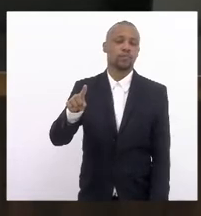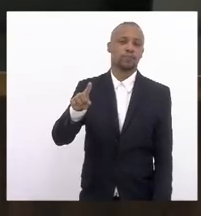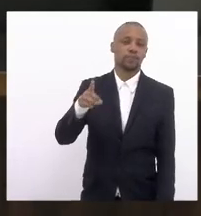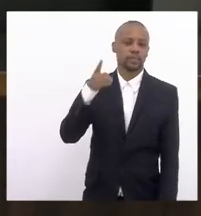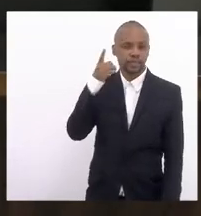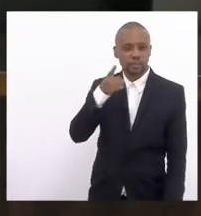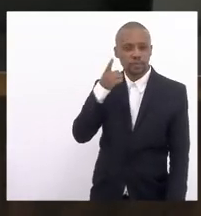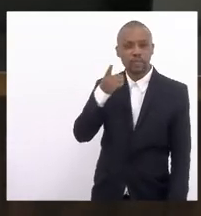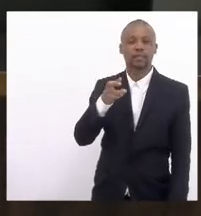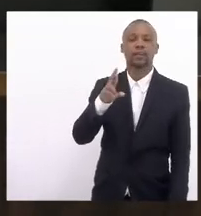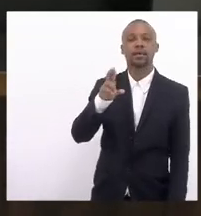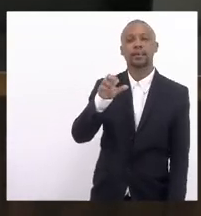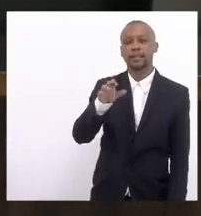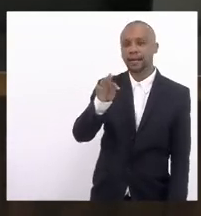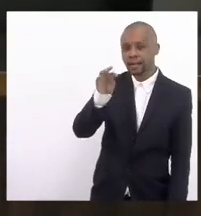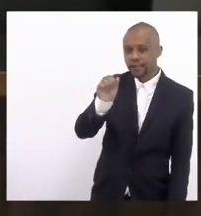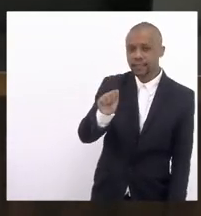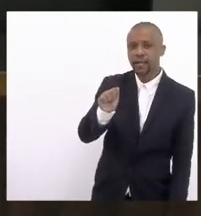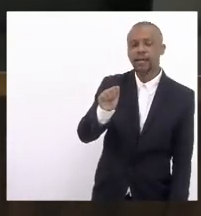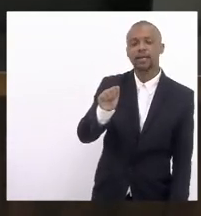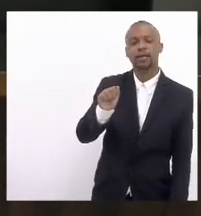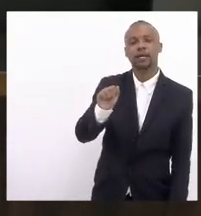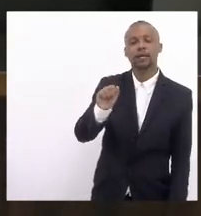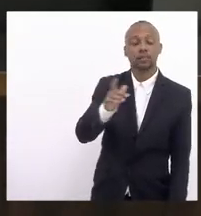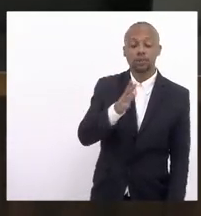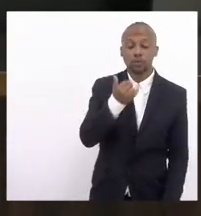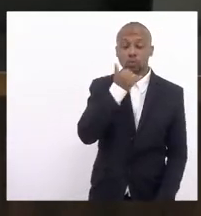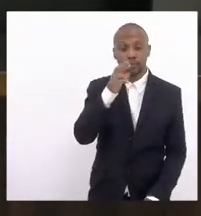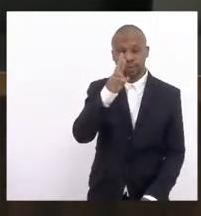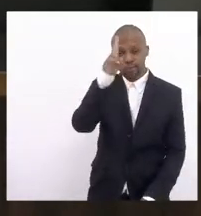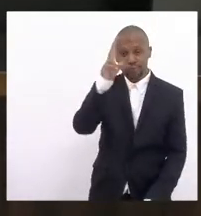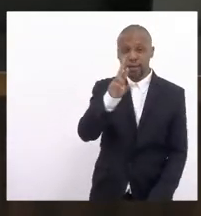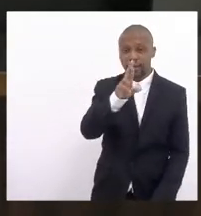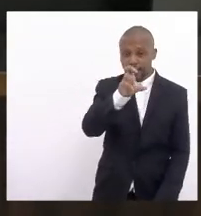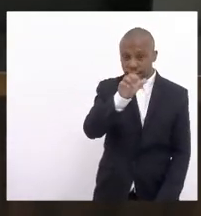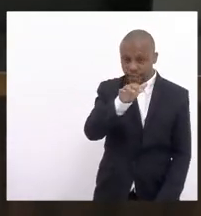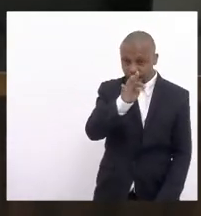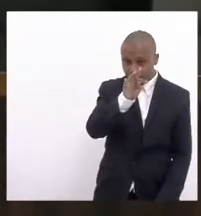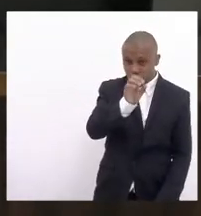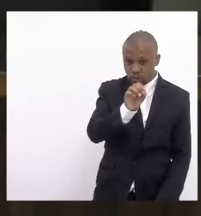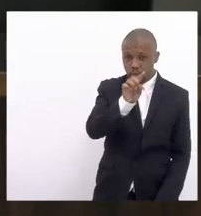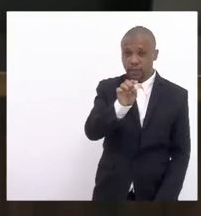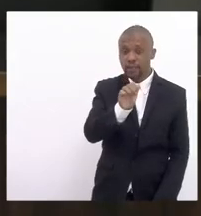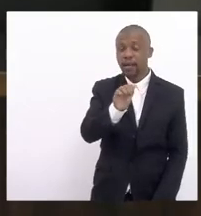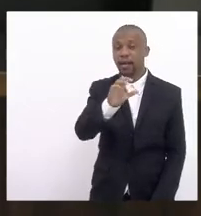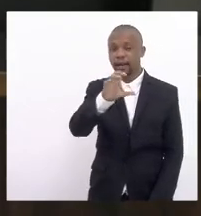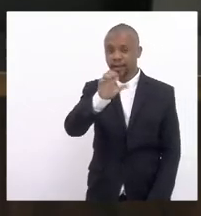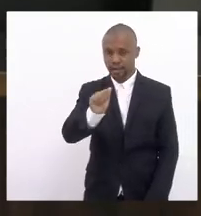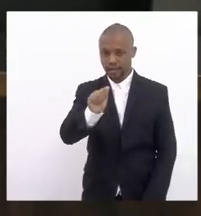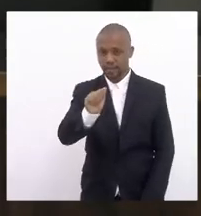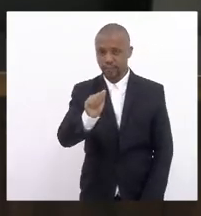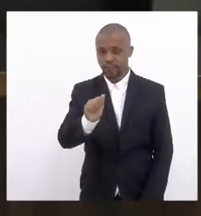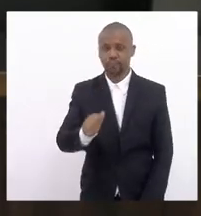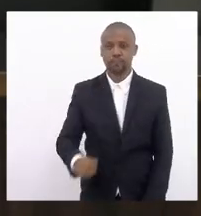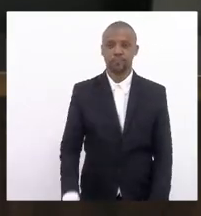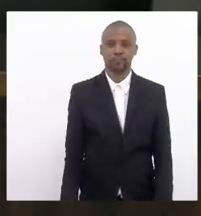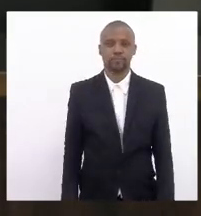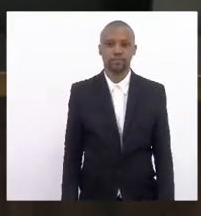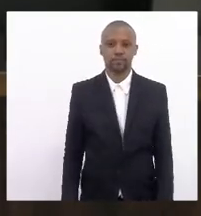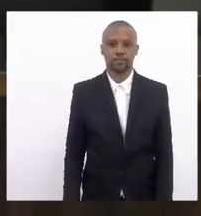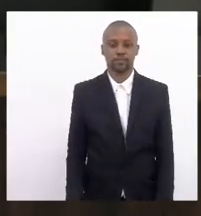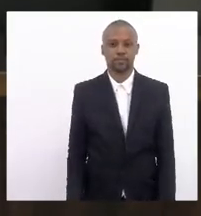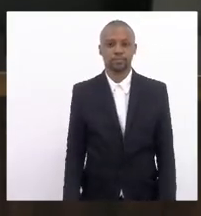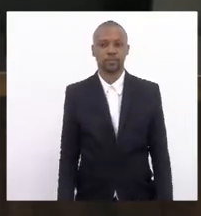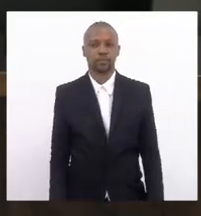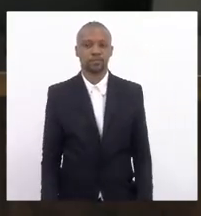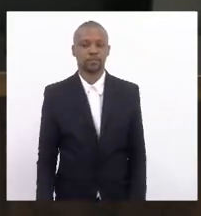Renata Souza, perdão, deputada, deputado Renato Zaca, deputada Renata Souza, presente, já votou. Deputada